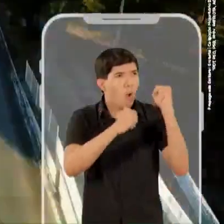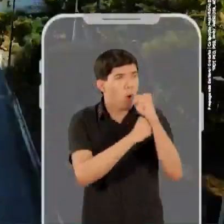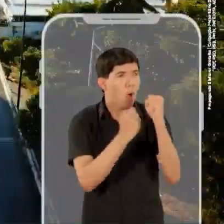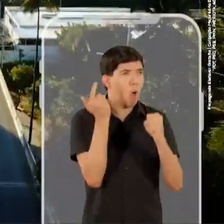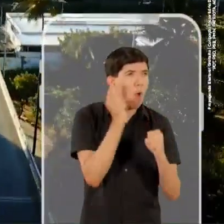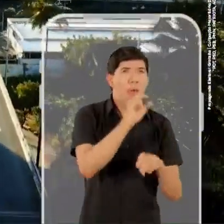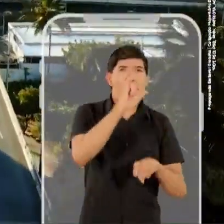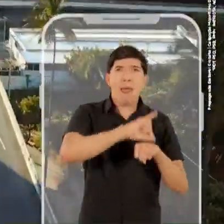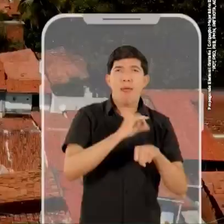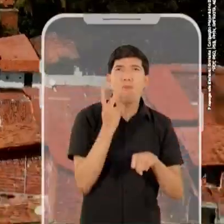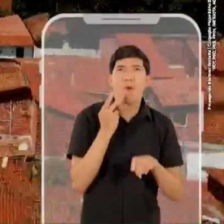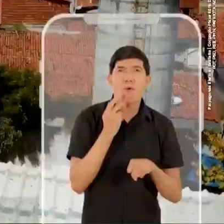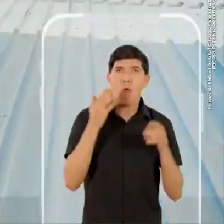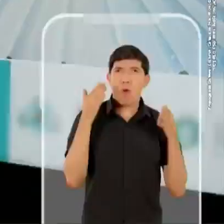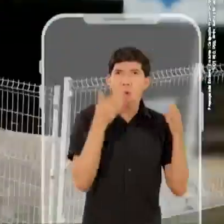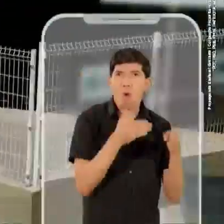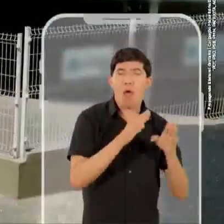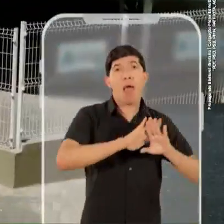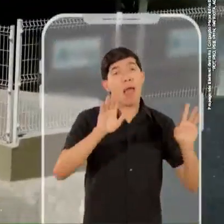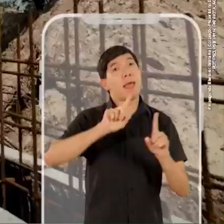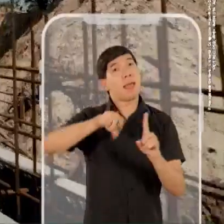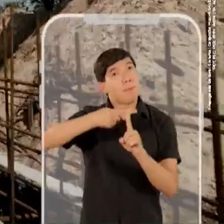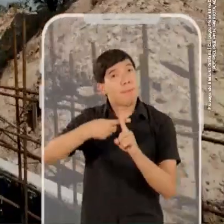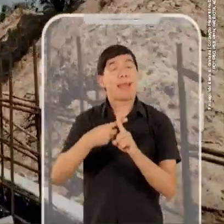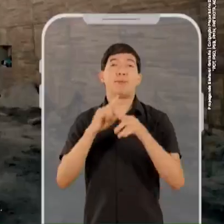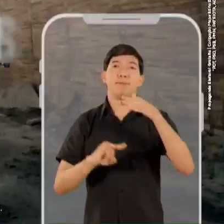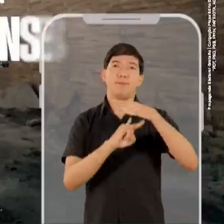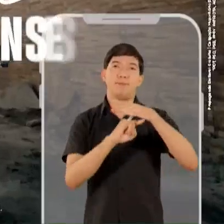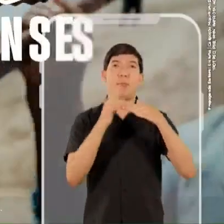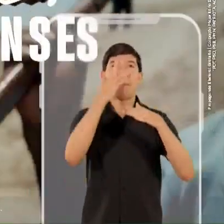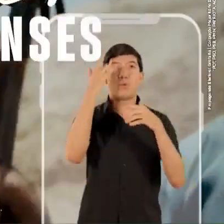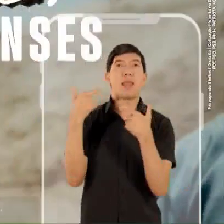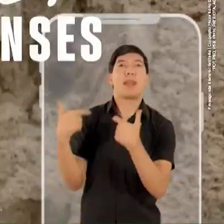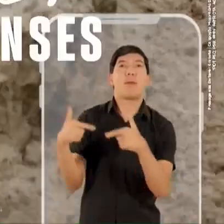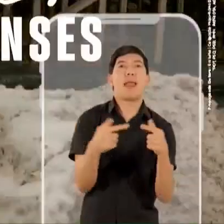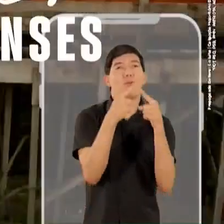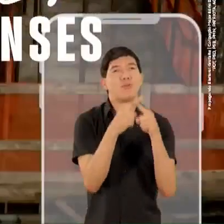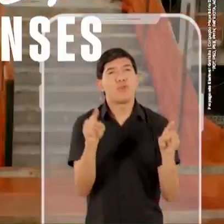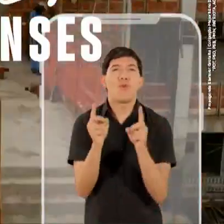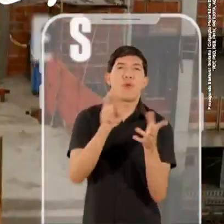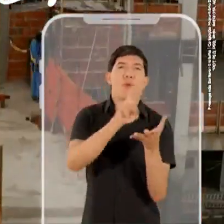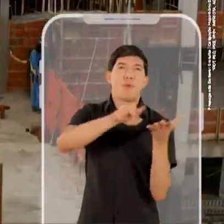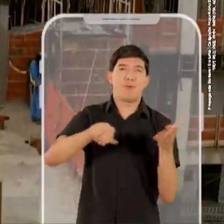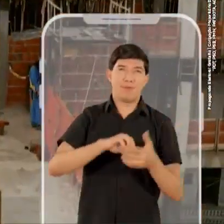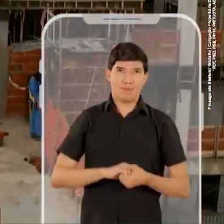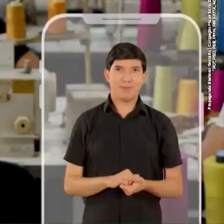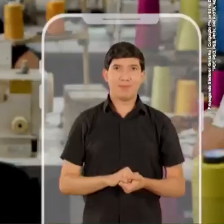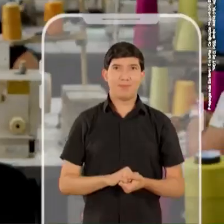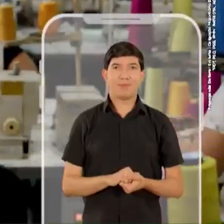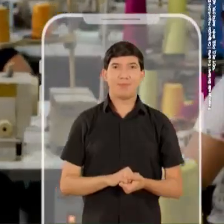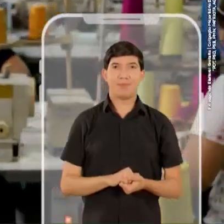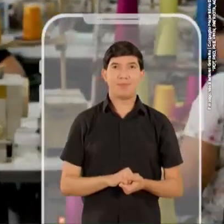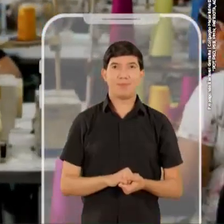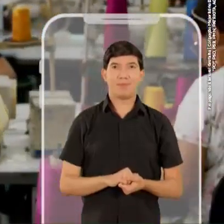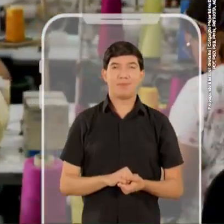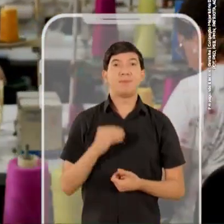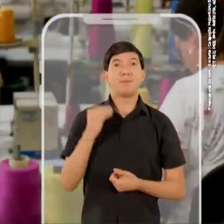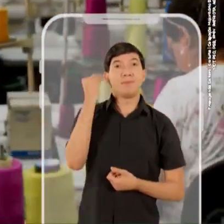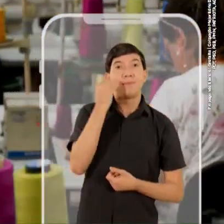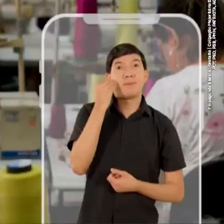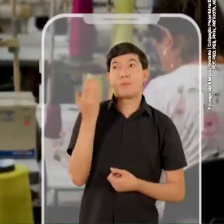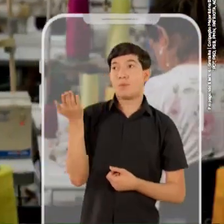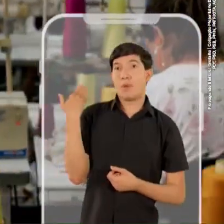capital, não foi só pela infraestrutura da cidade. Havia milhares de cearenses trabalhando ali. Eu vou pegar a experiência que tive